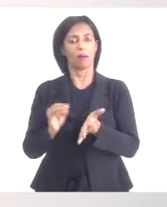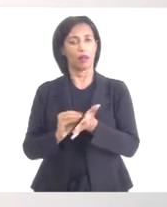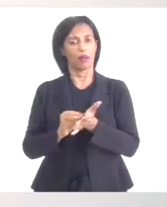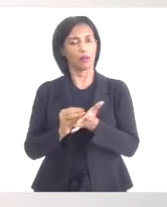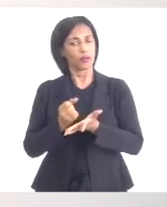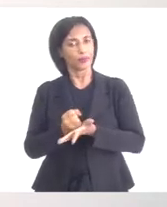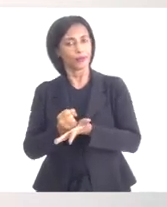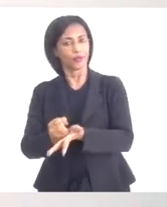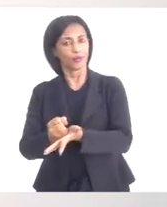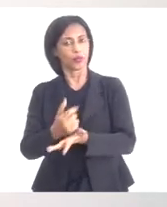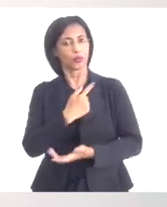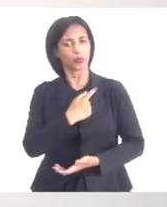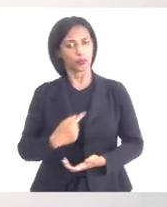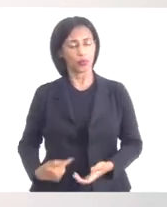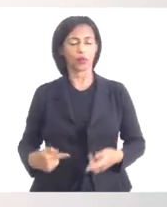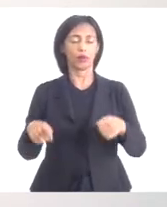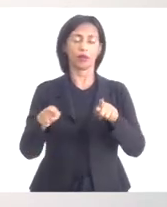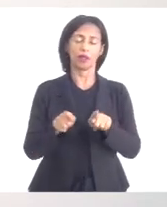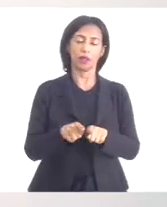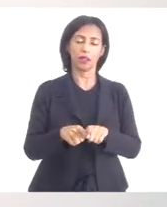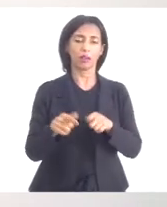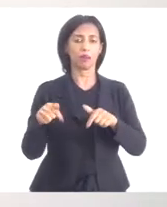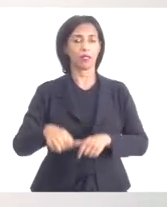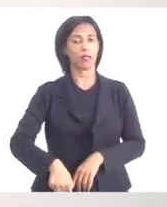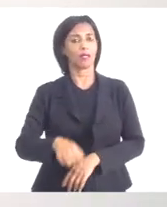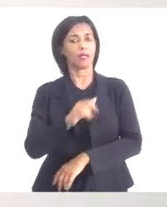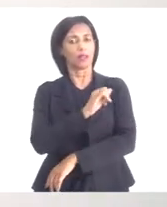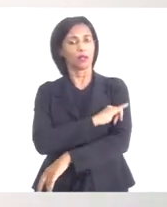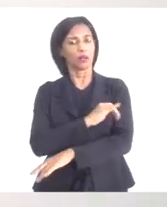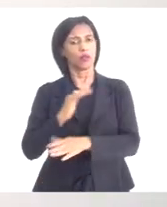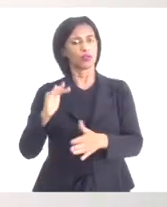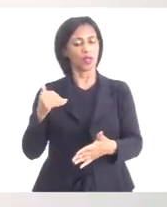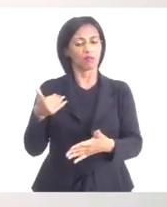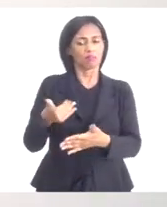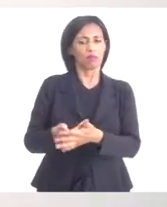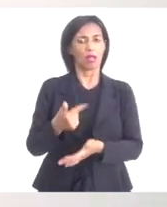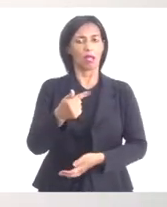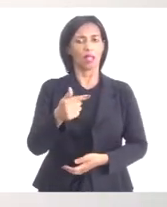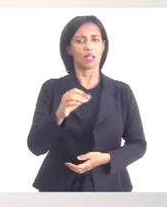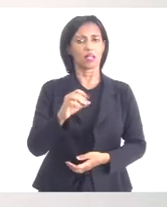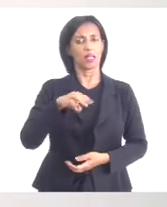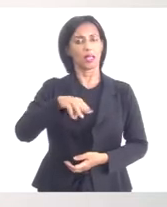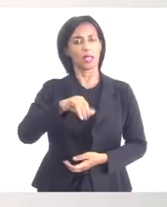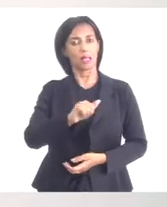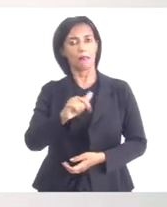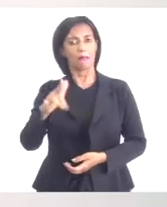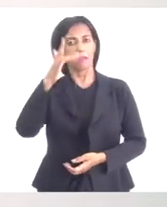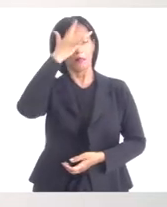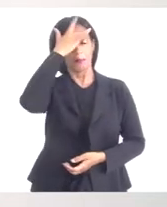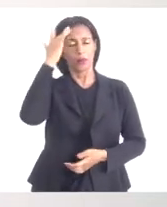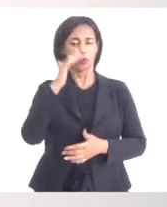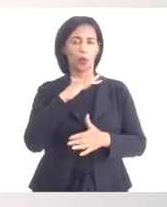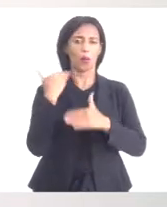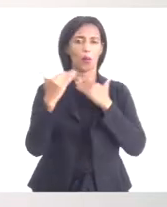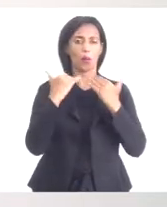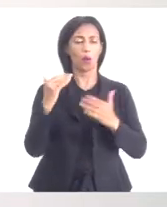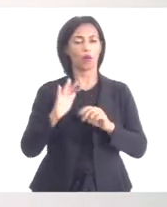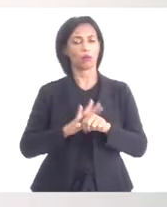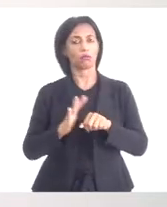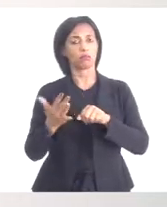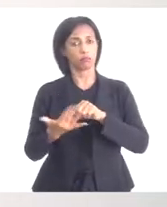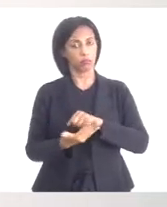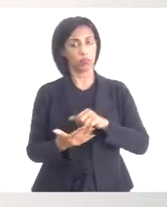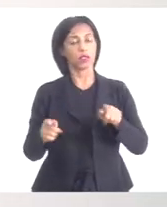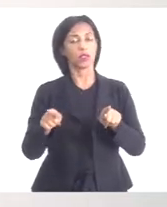dos governos e também aqui no Rio de Janeiro já estamos chegando a 70 mil pessoas mortas pela